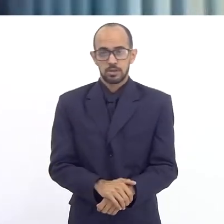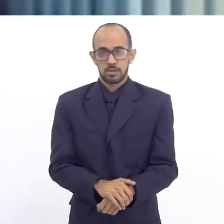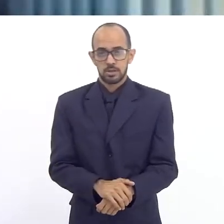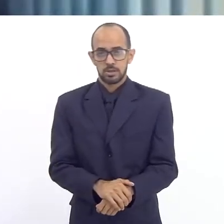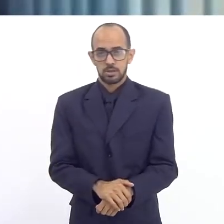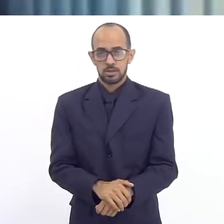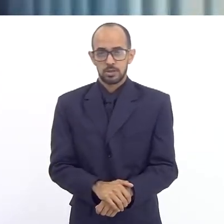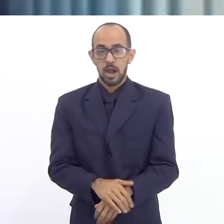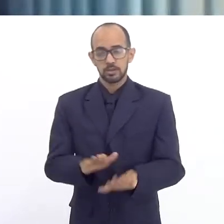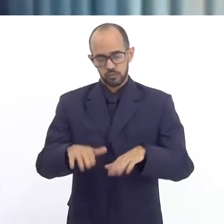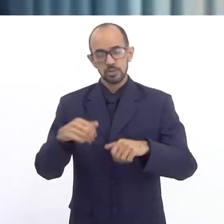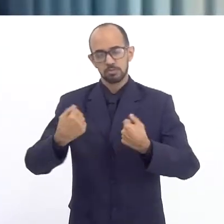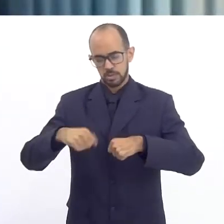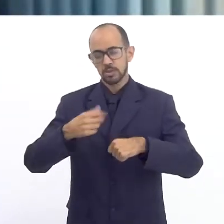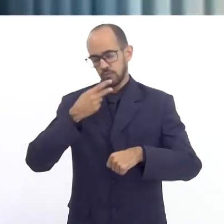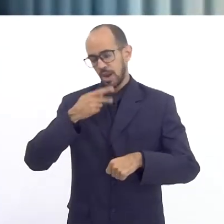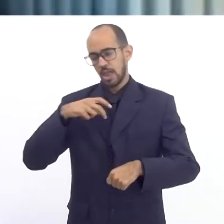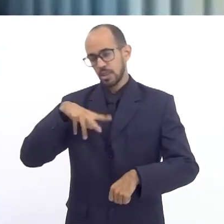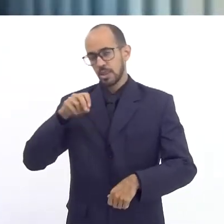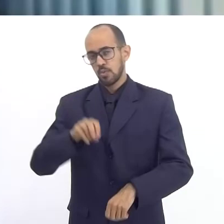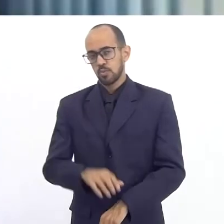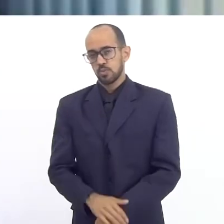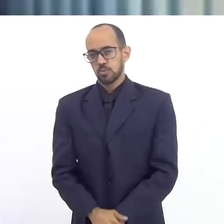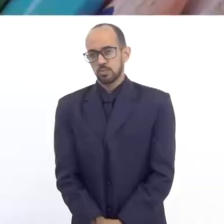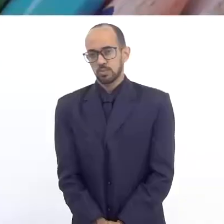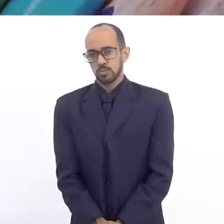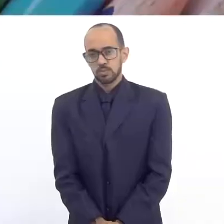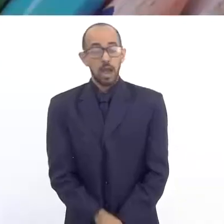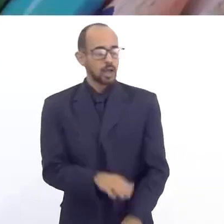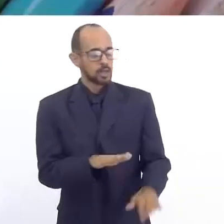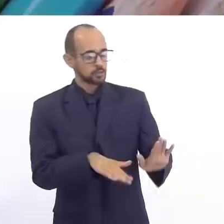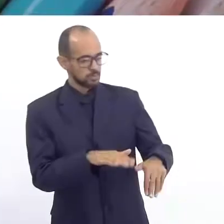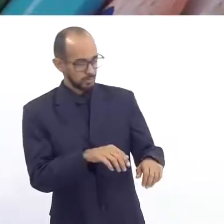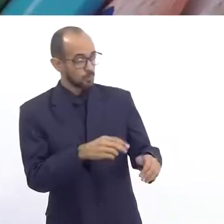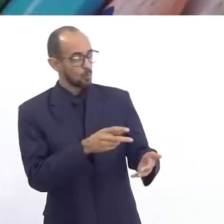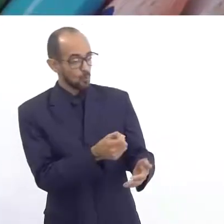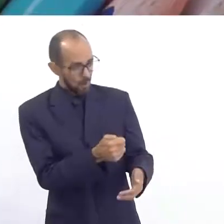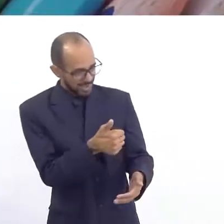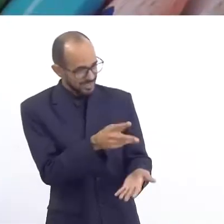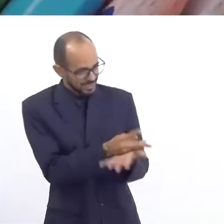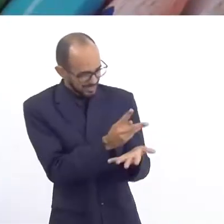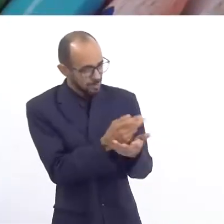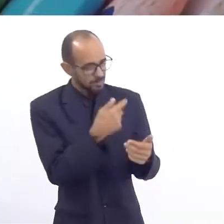necessário. Perfeito. Às vezes é preciso dizer não. Com certeza, educar é dizer não.